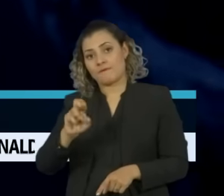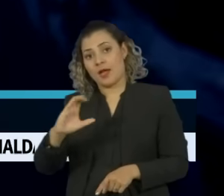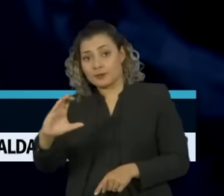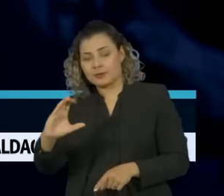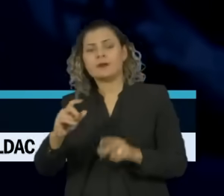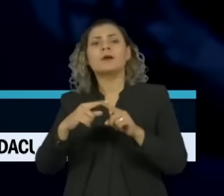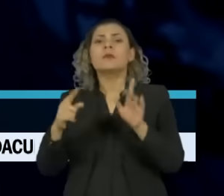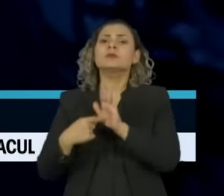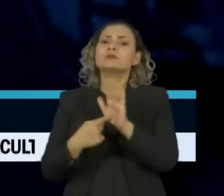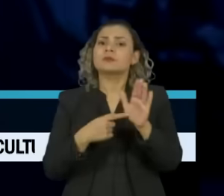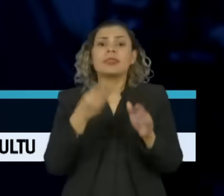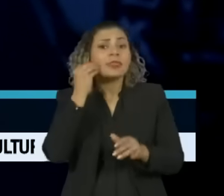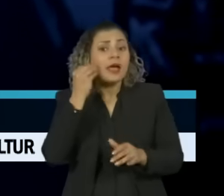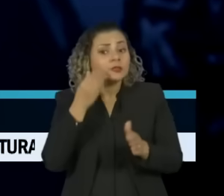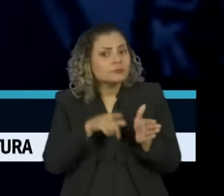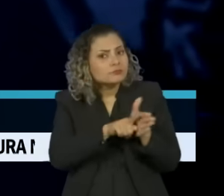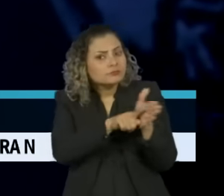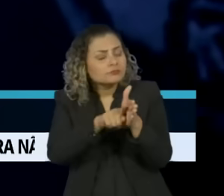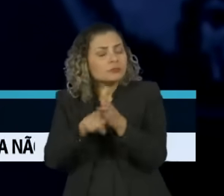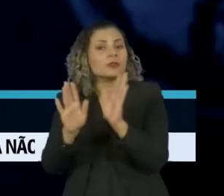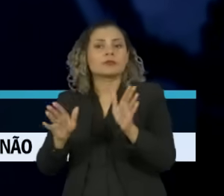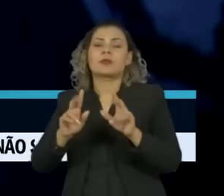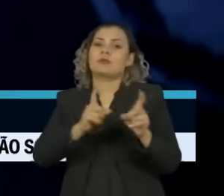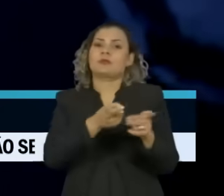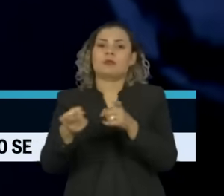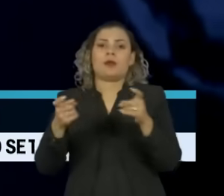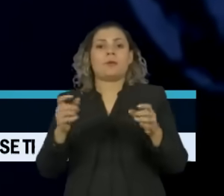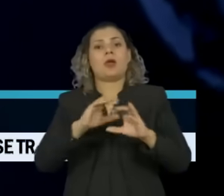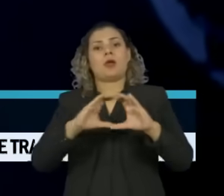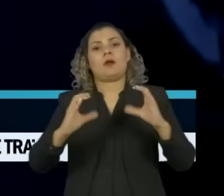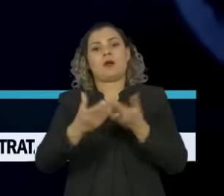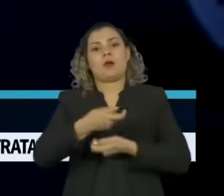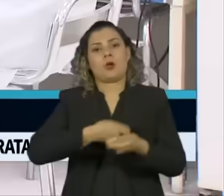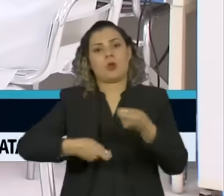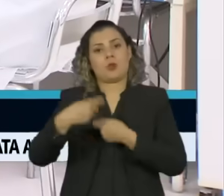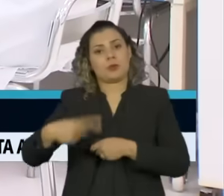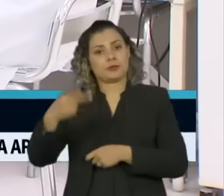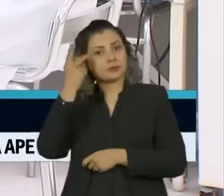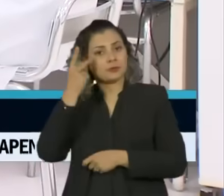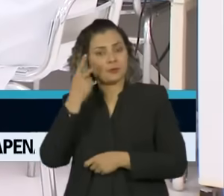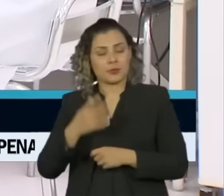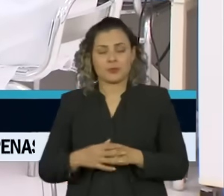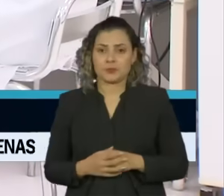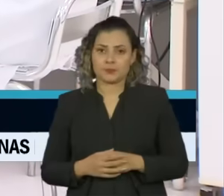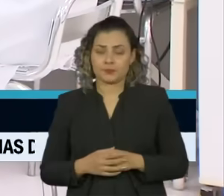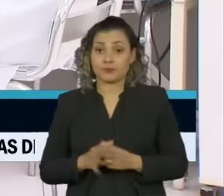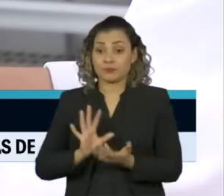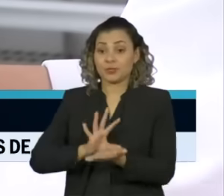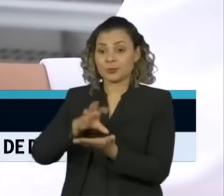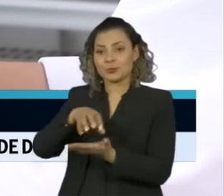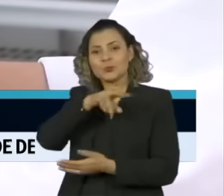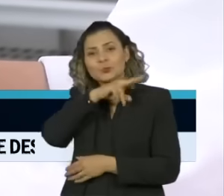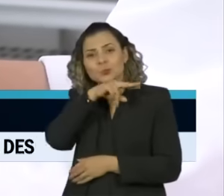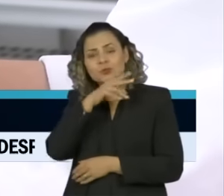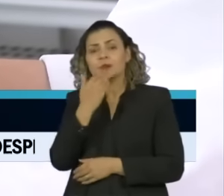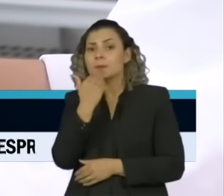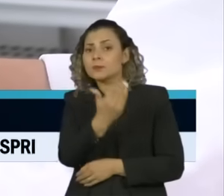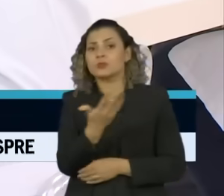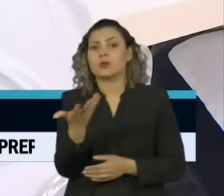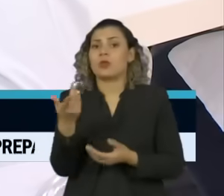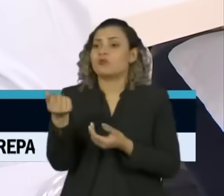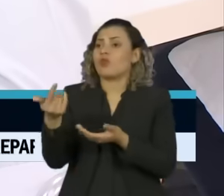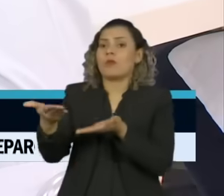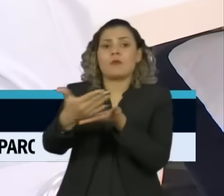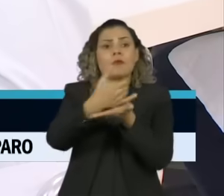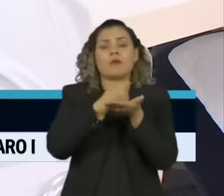A ampliação do Instituto foi tema de debate no Comitê Empresarial Econômico de São Paulo. O Instituto Butantan está pedindo